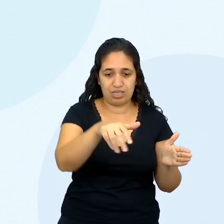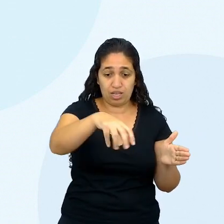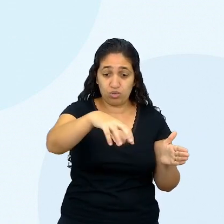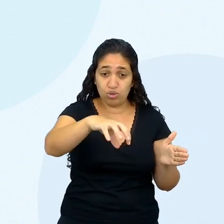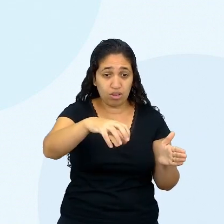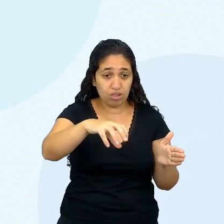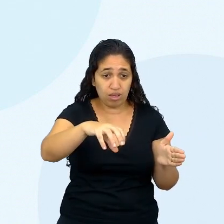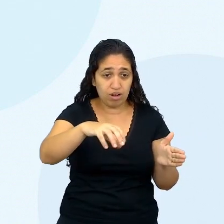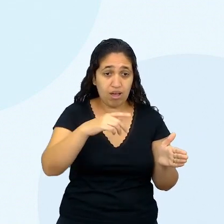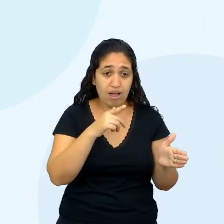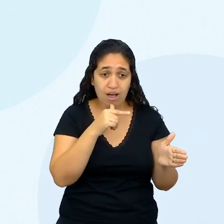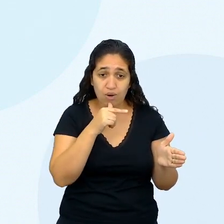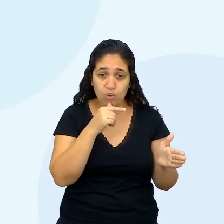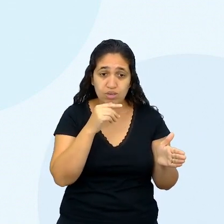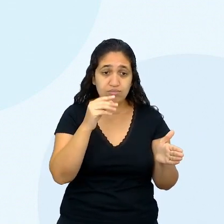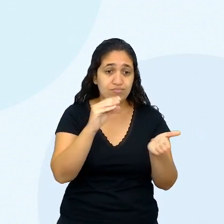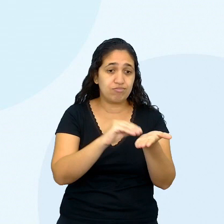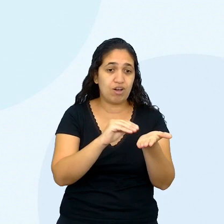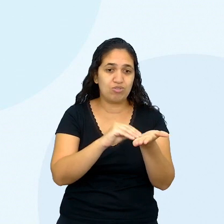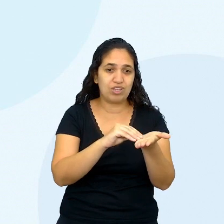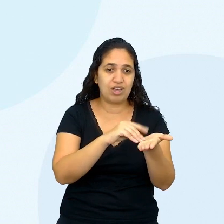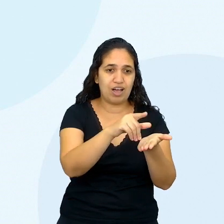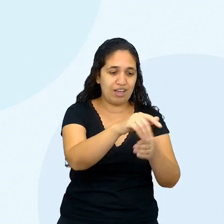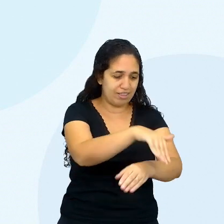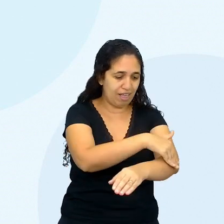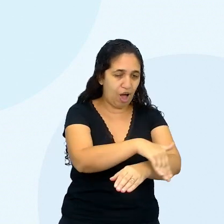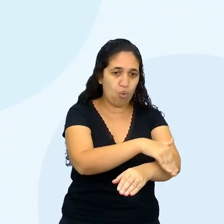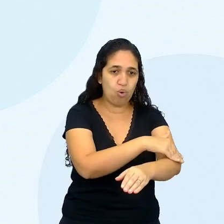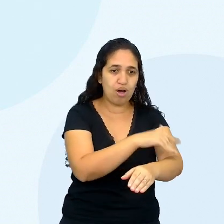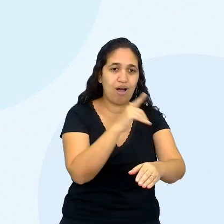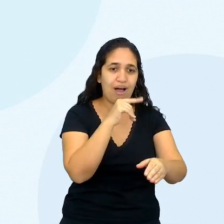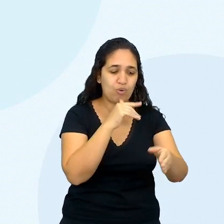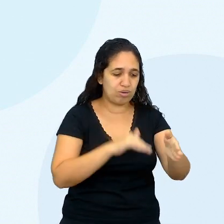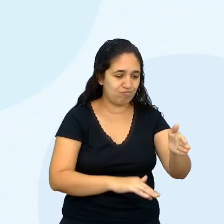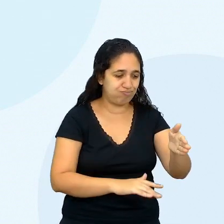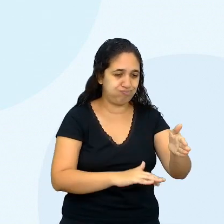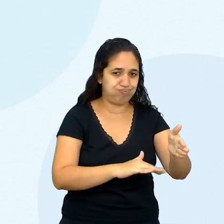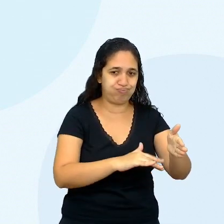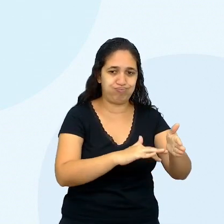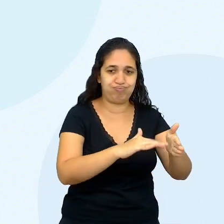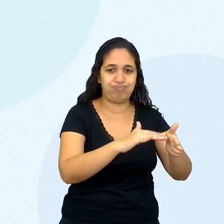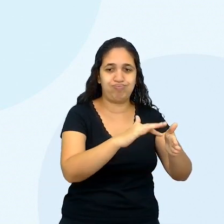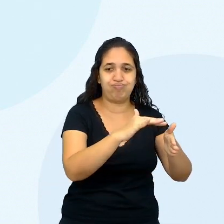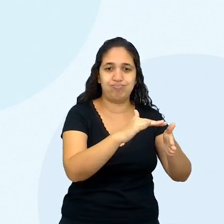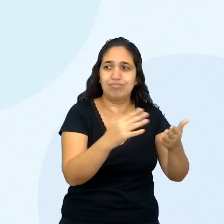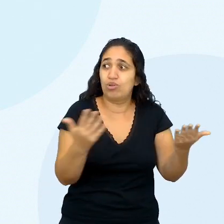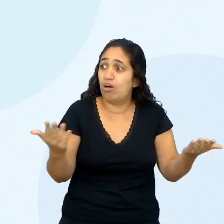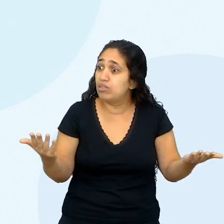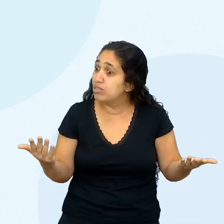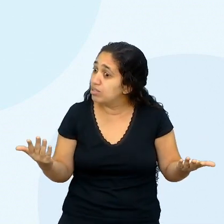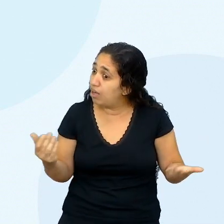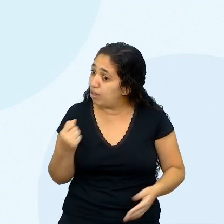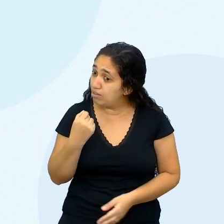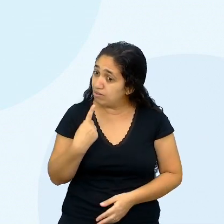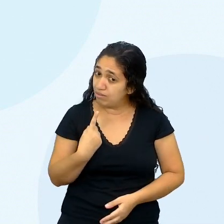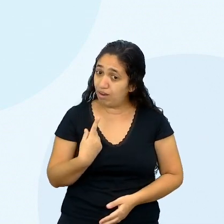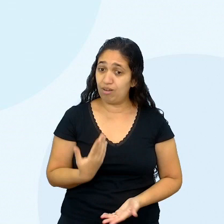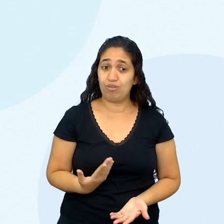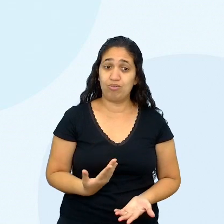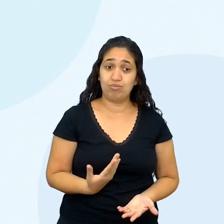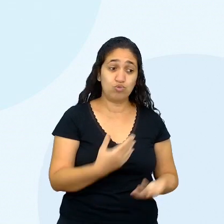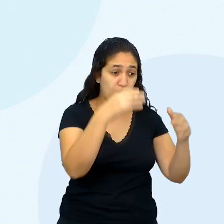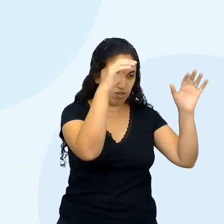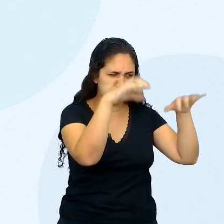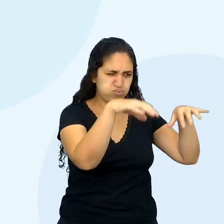e enchente na rua. É um paradoxo muito maluco, se você for pensar, né? Porque chove muito